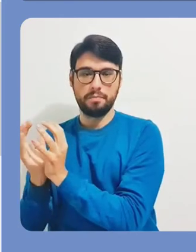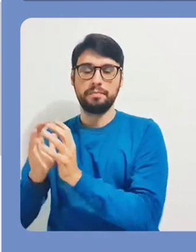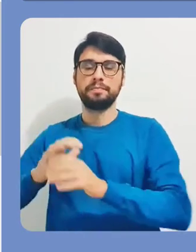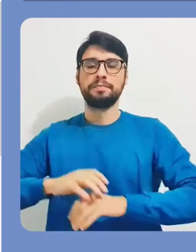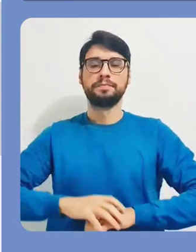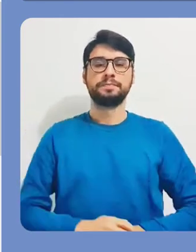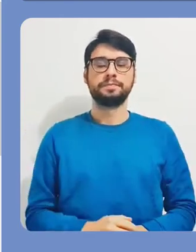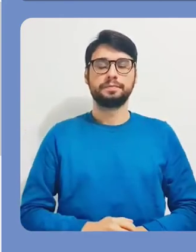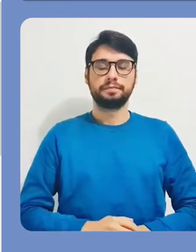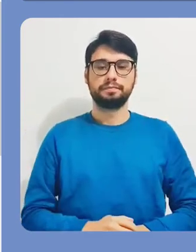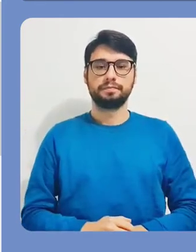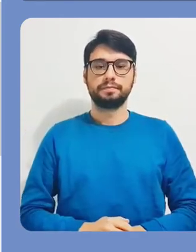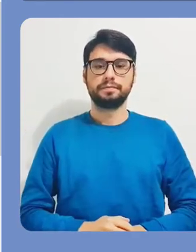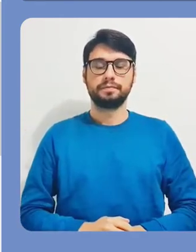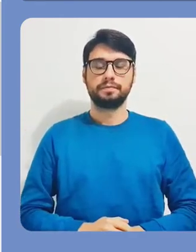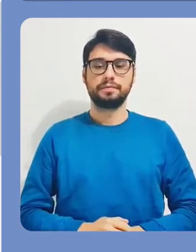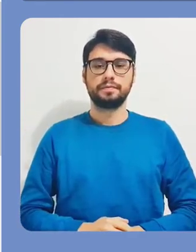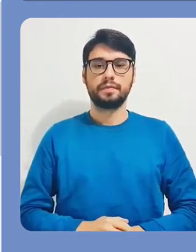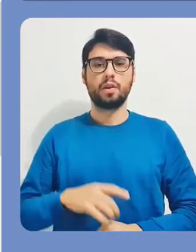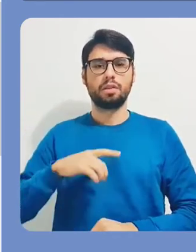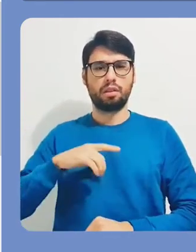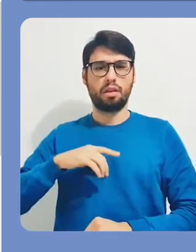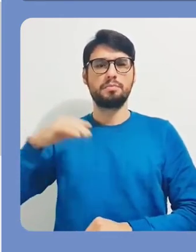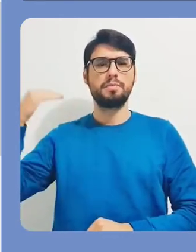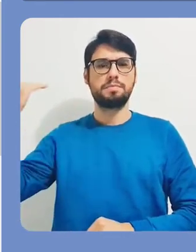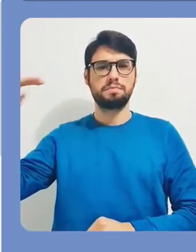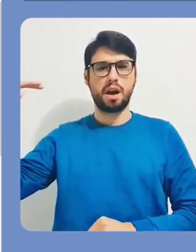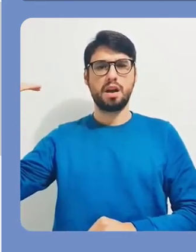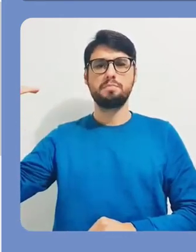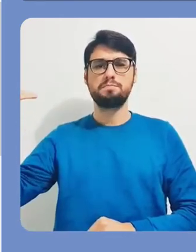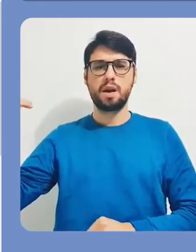como categorias de páginas no meu menu lateral.